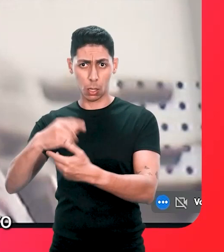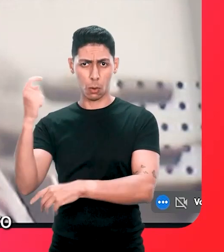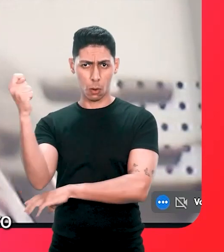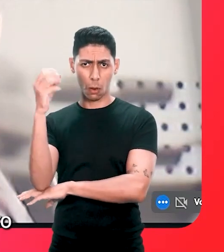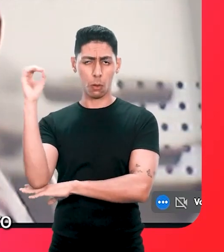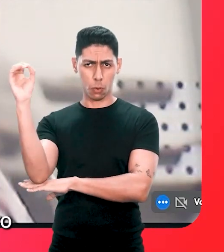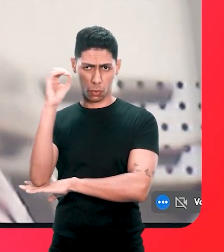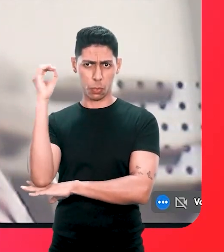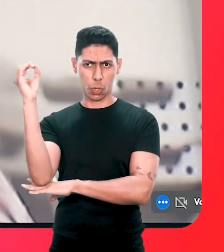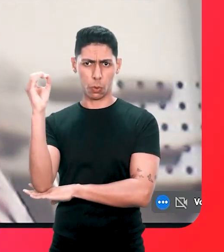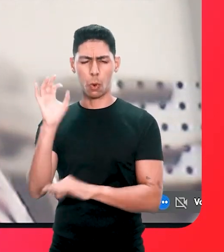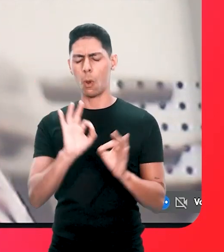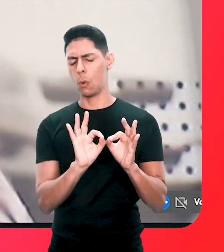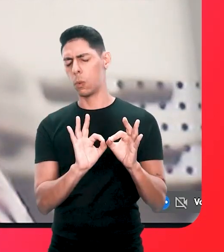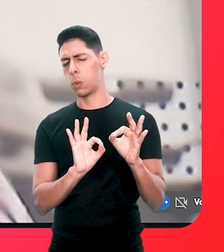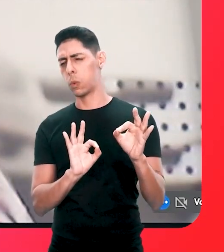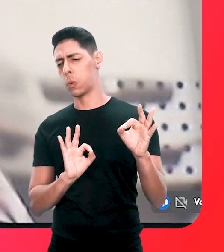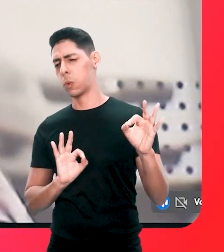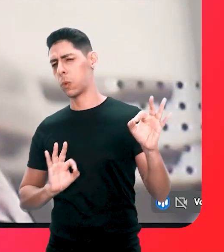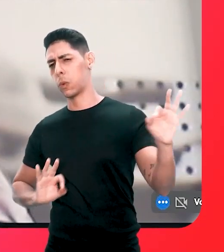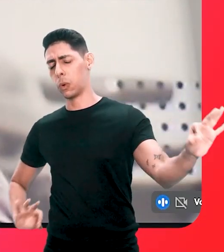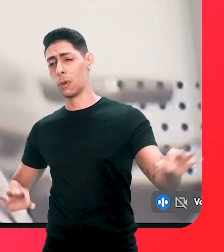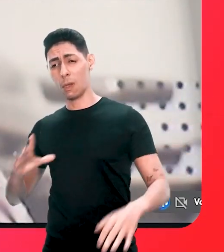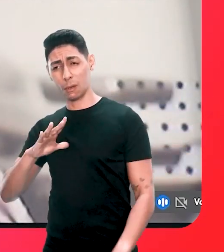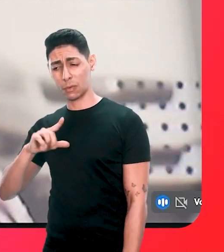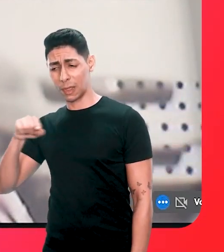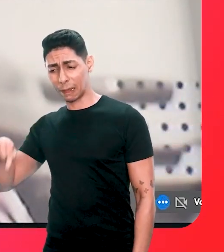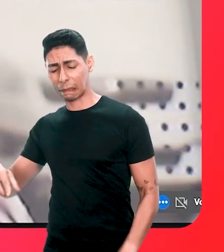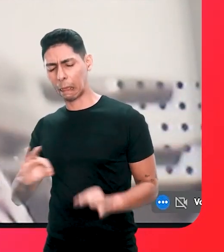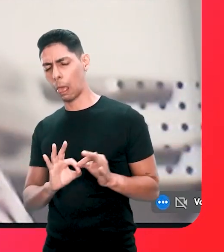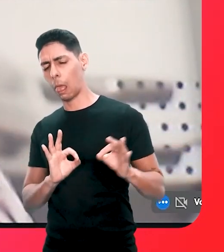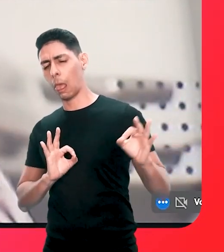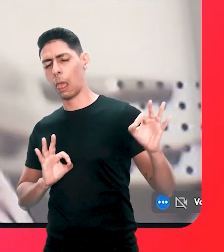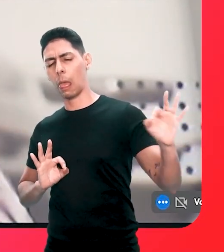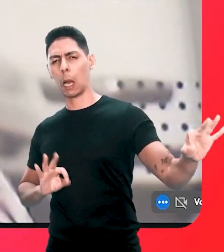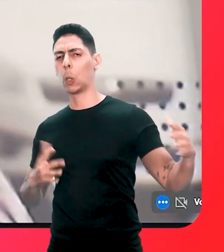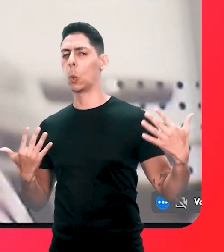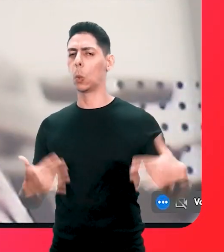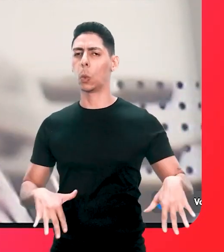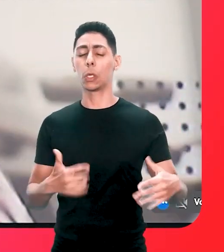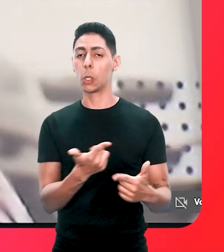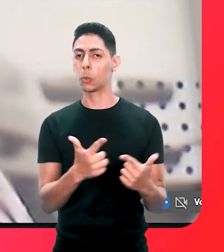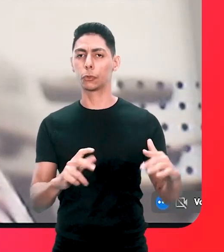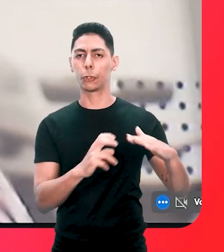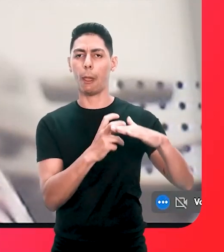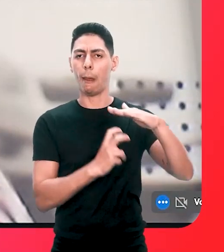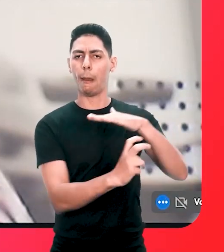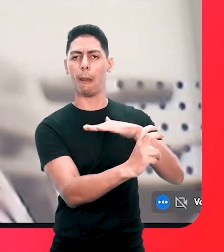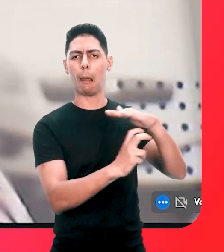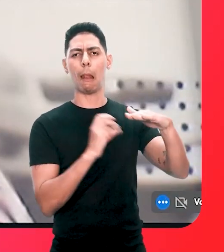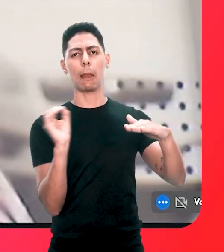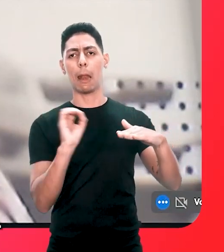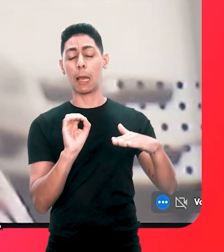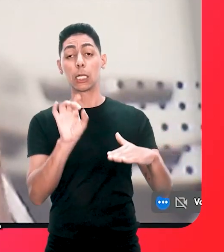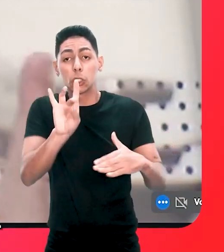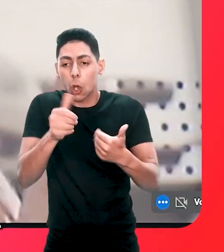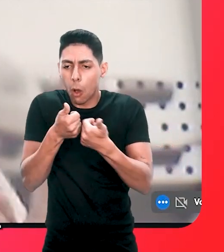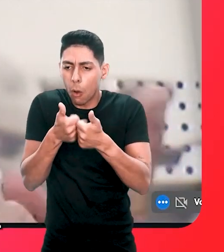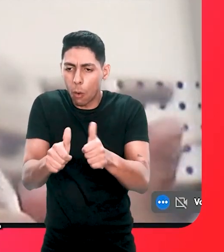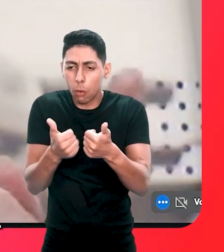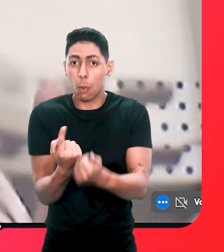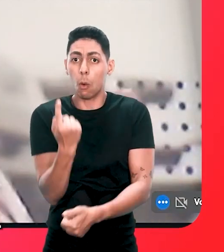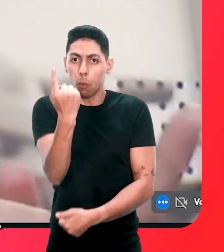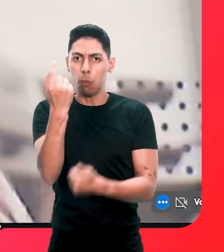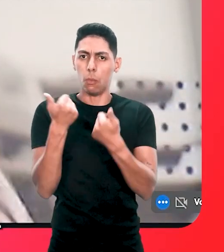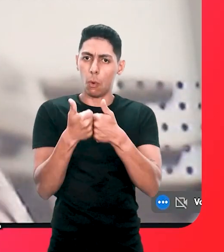Longe do centro, cara. E que aí não tinha bonde, não tinha nada, era ônibus. Um